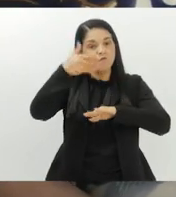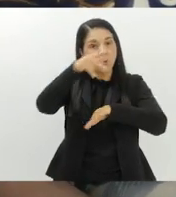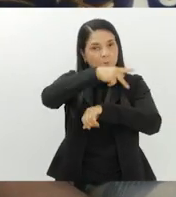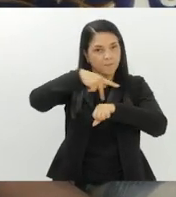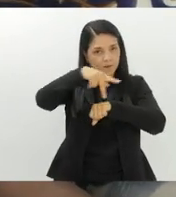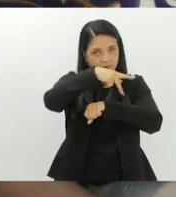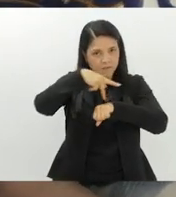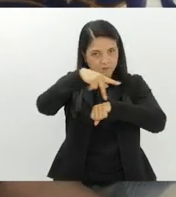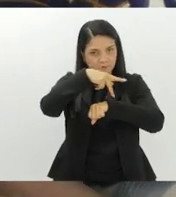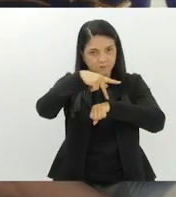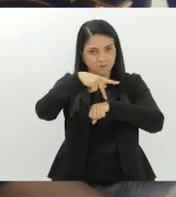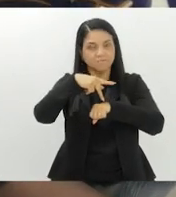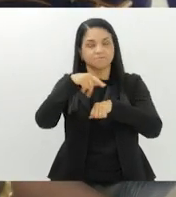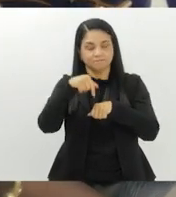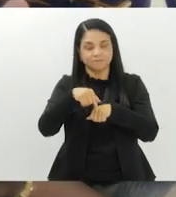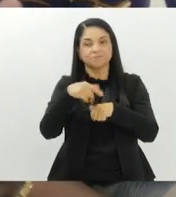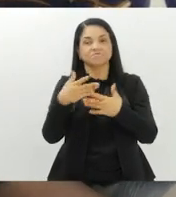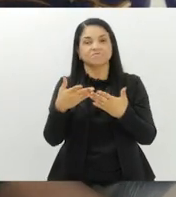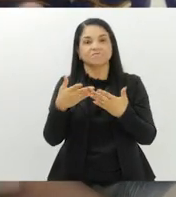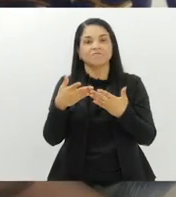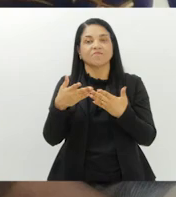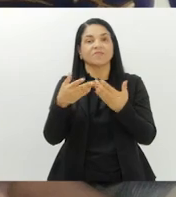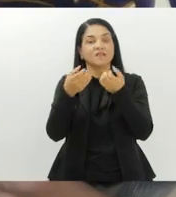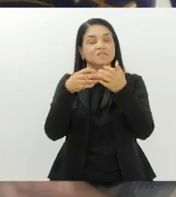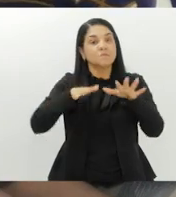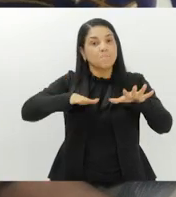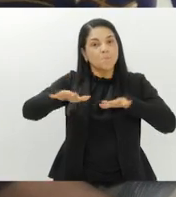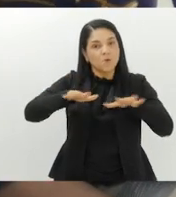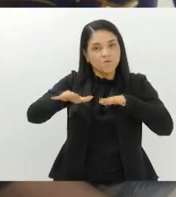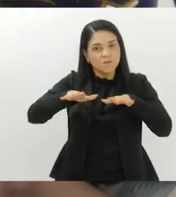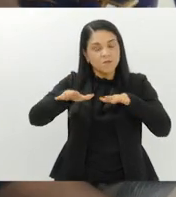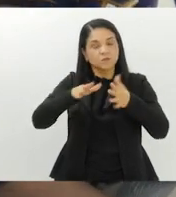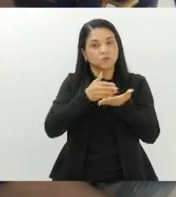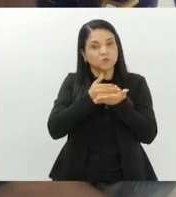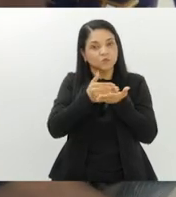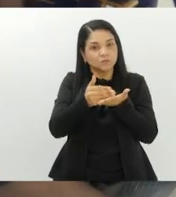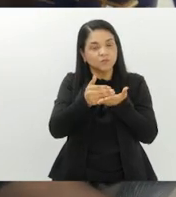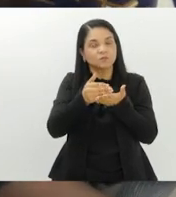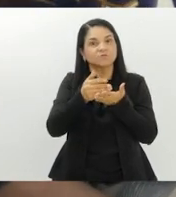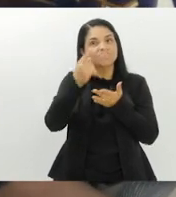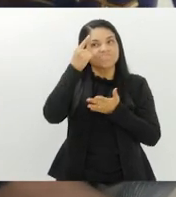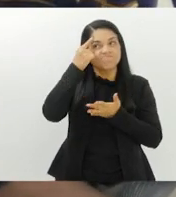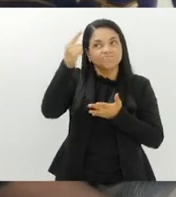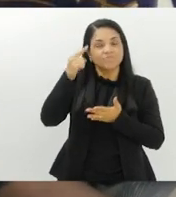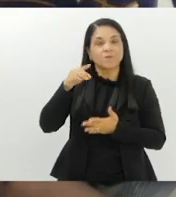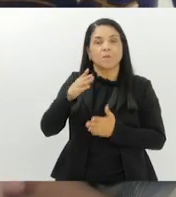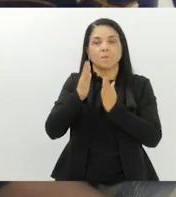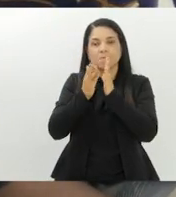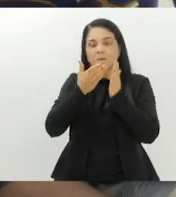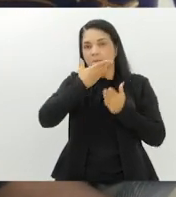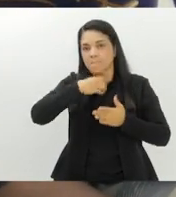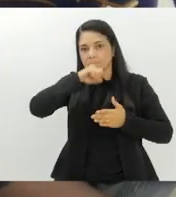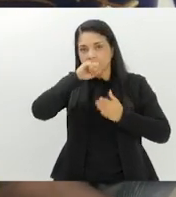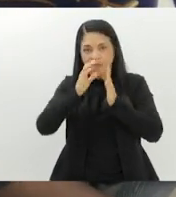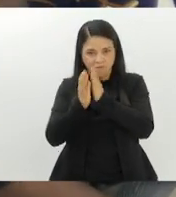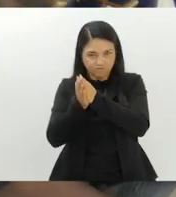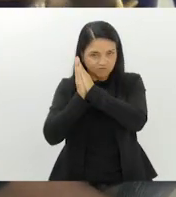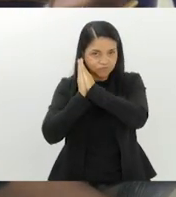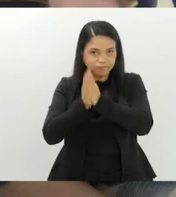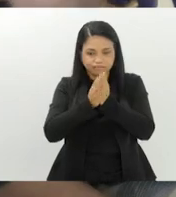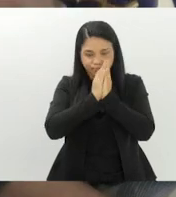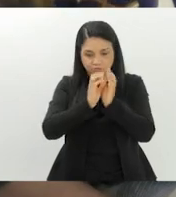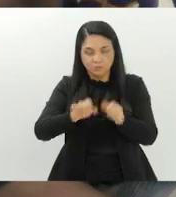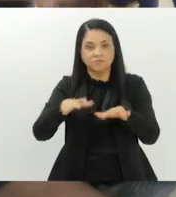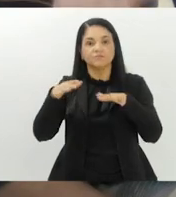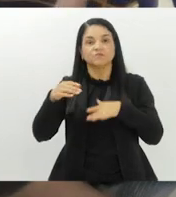bem colocou. Então, a gente pode dizer que esse movimento inicia a partir dessa intuição que o Pai Ortiz teve de criar um documento que fale da Umbanda